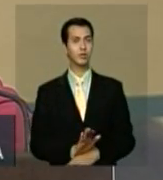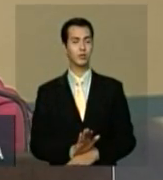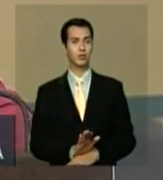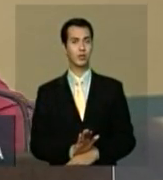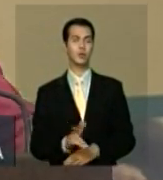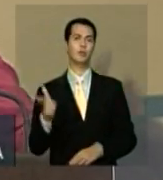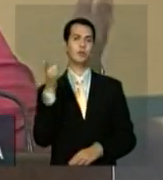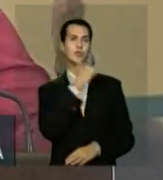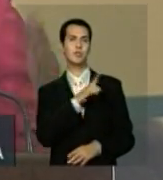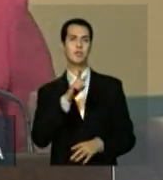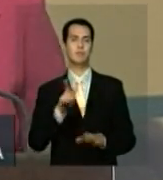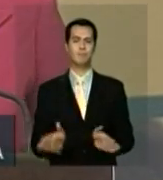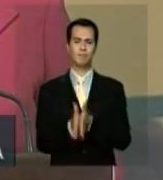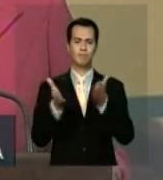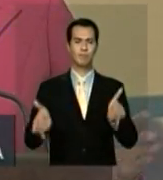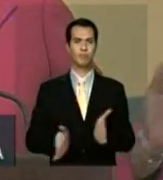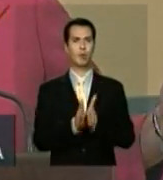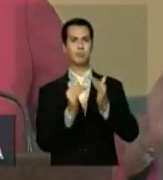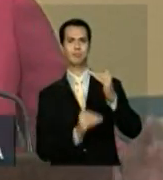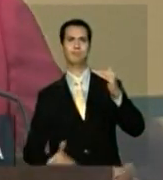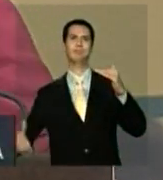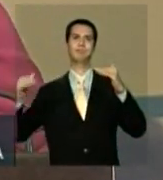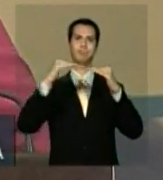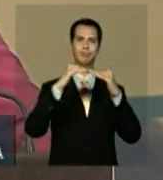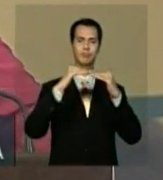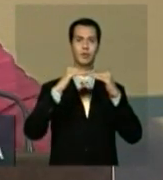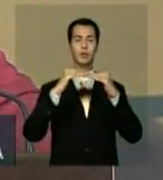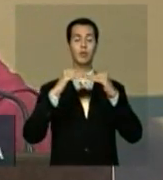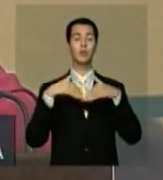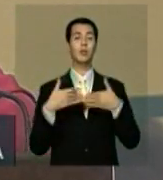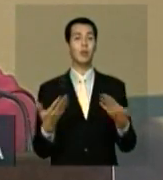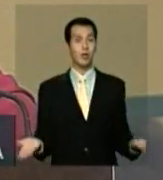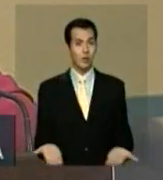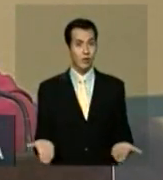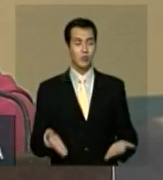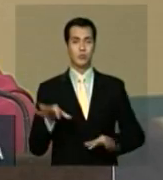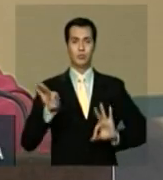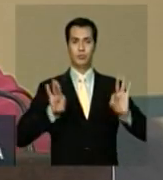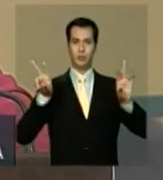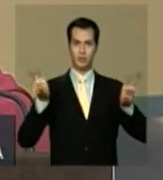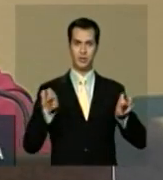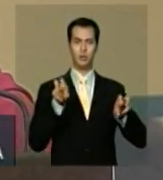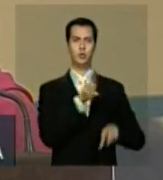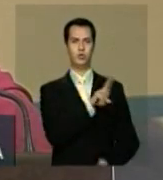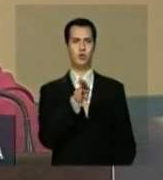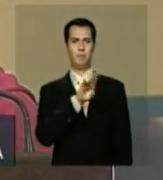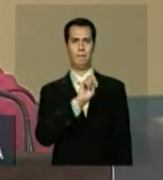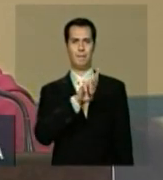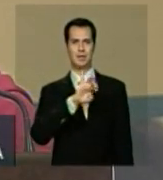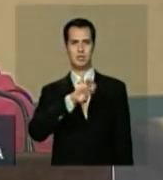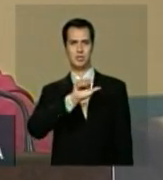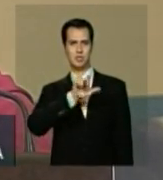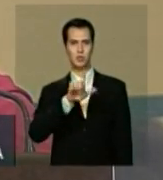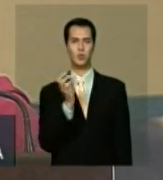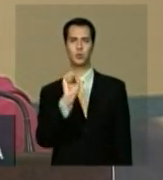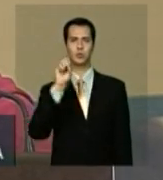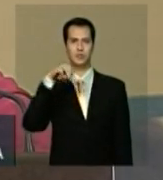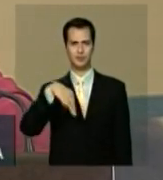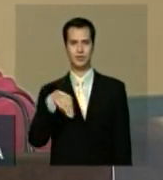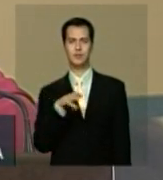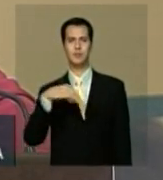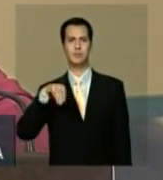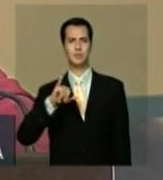e o Brasil sem miséria dá continuidade de uma forma muito específica a